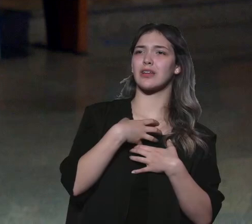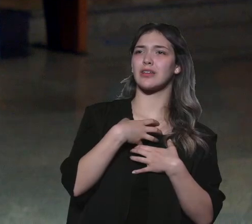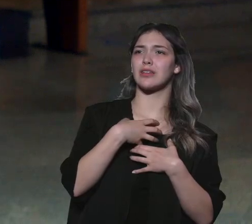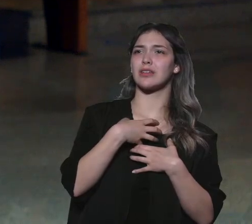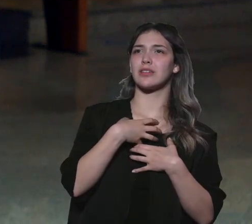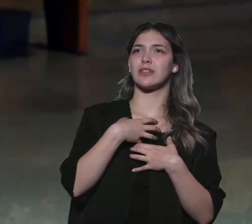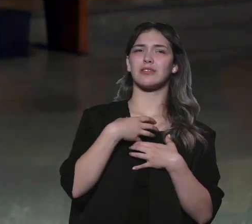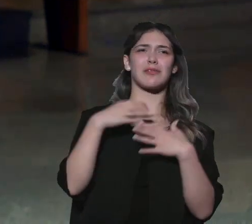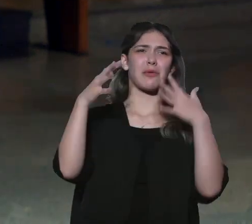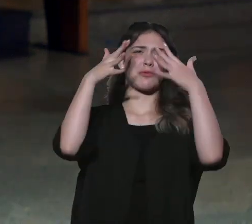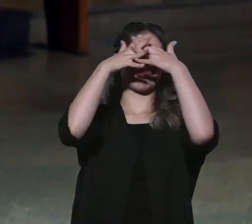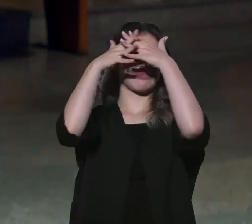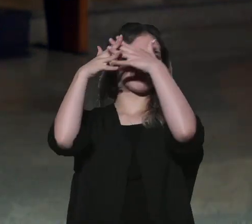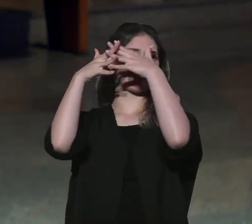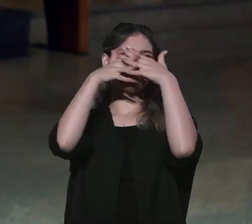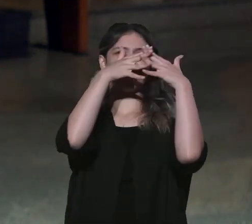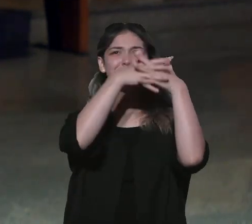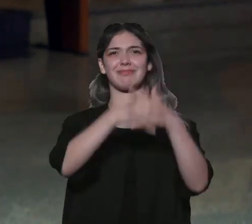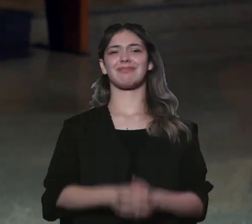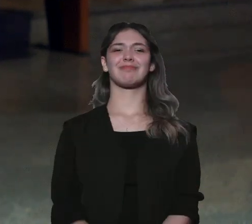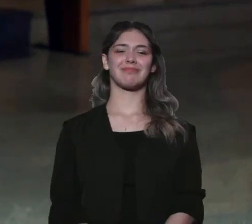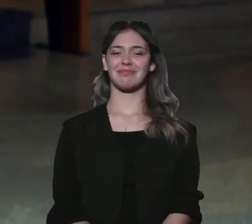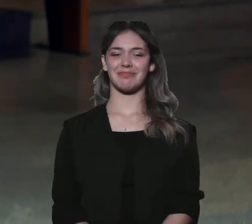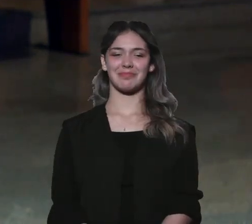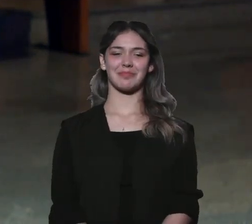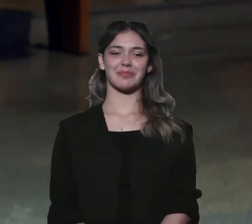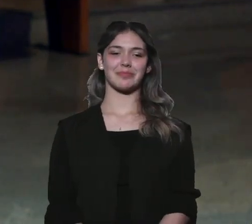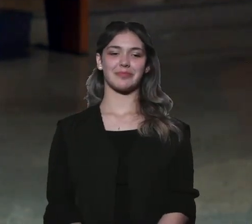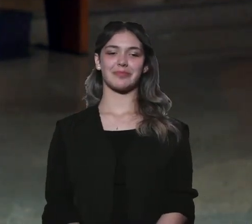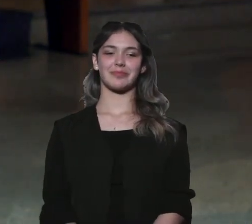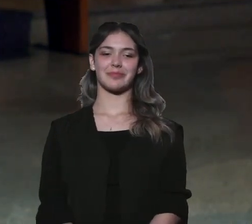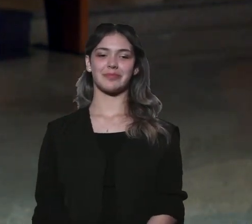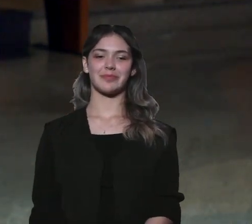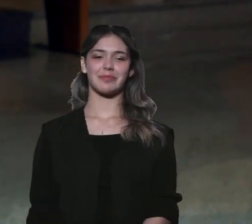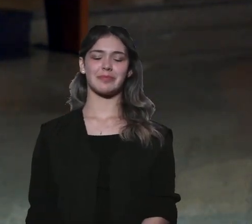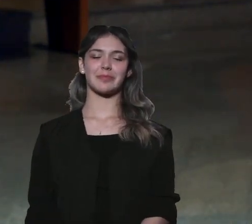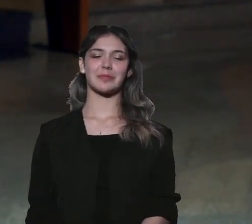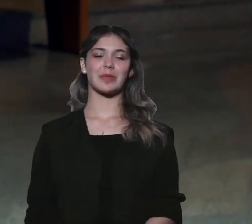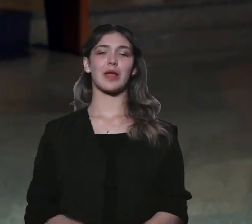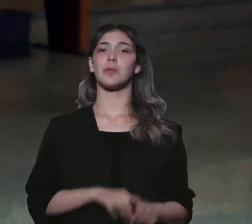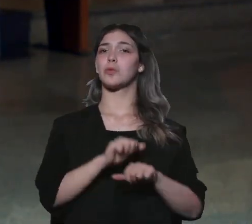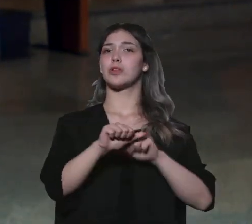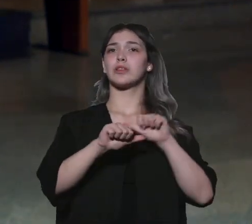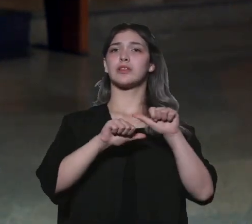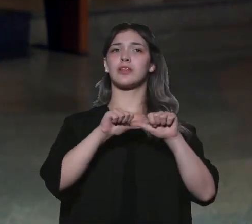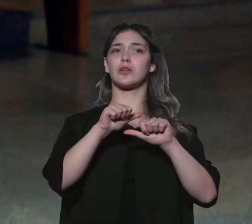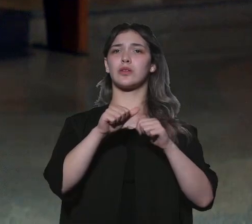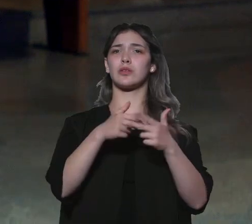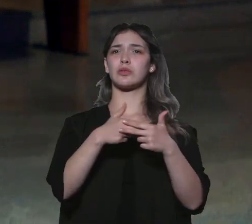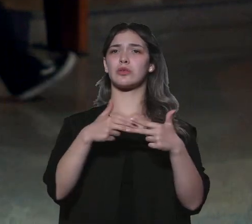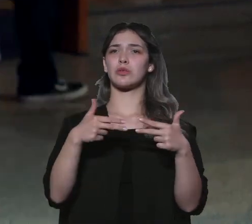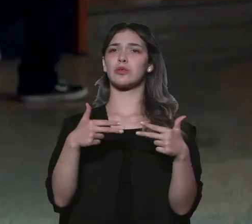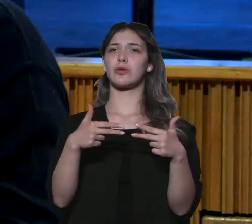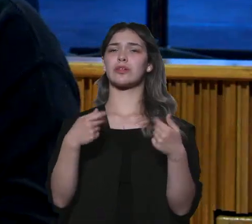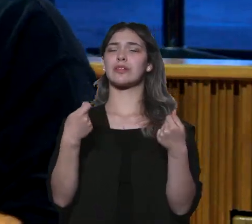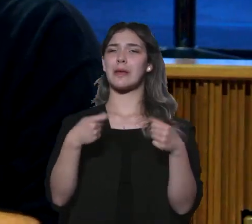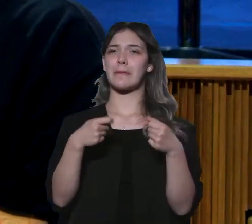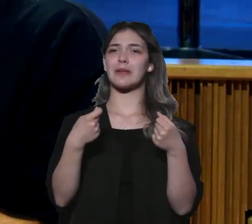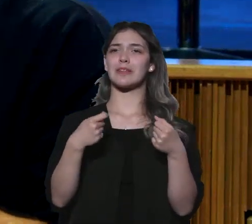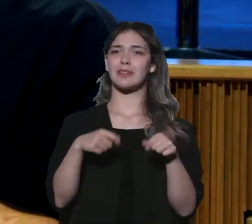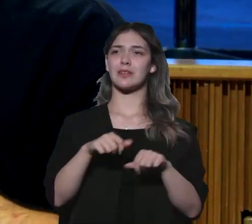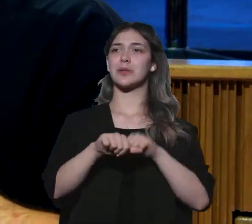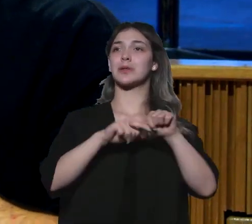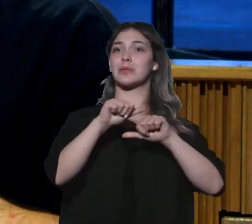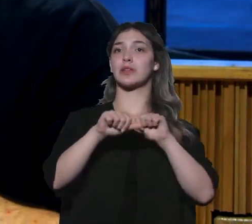nova. Seja mudando as coisas que precisam ser transformadas, ou seja mudando você.